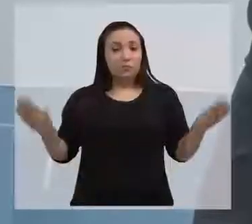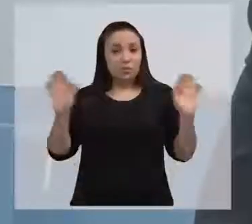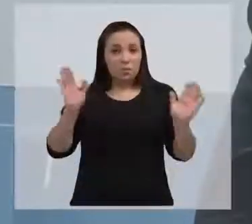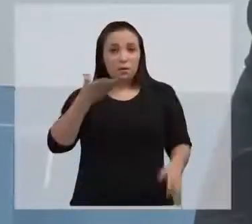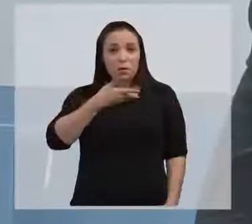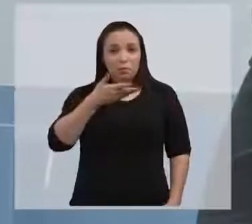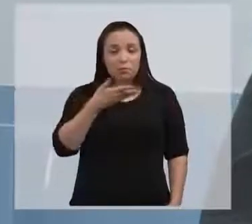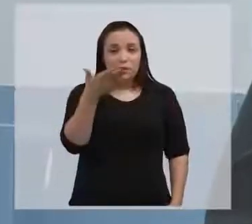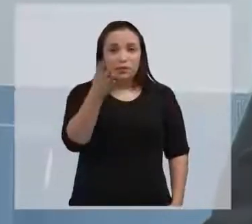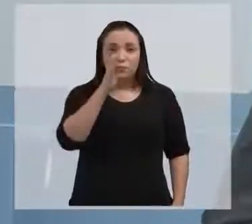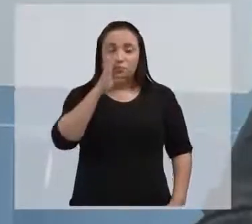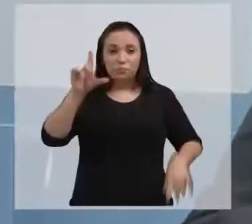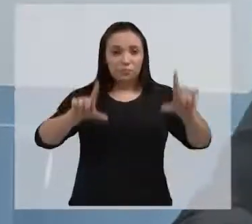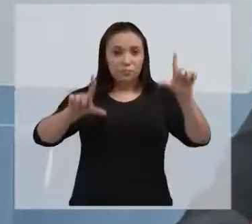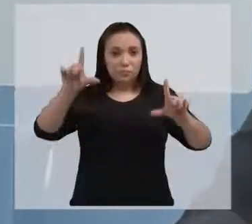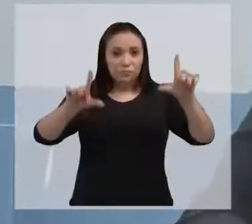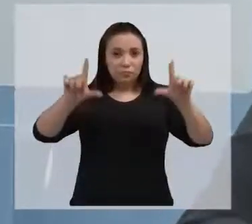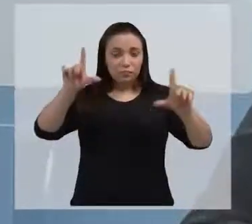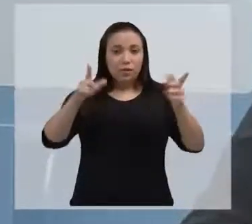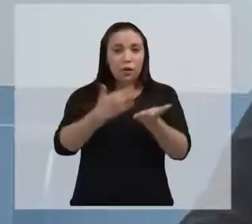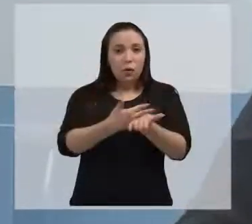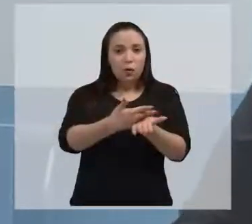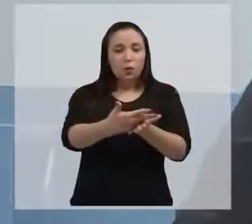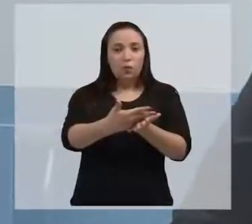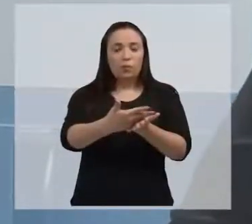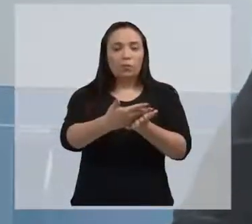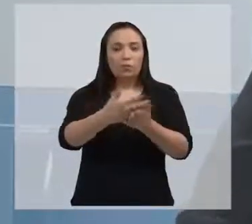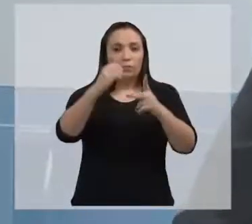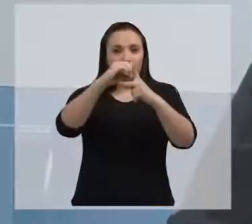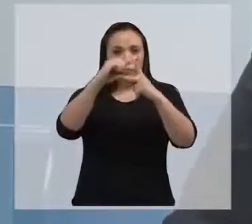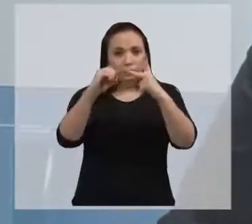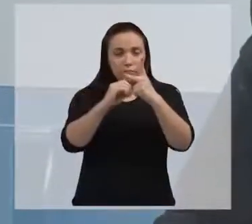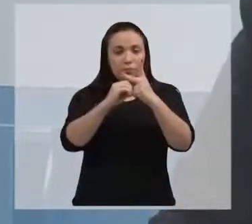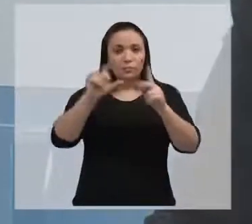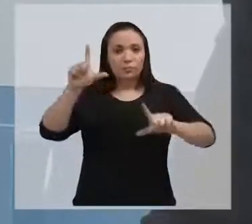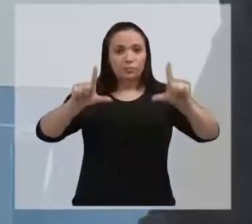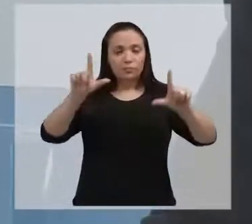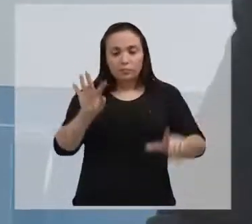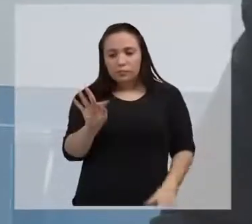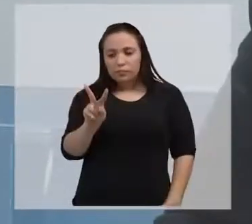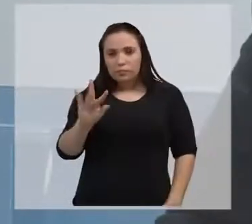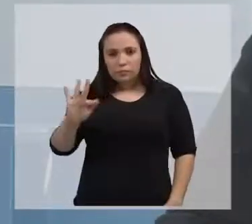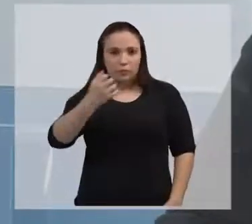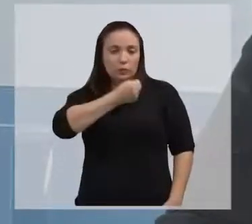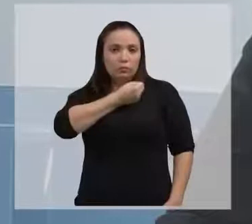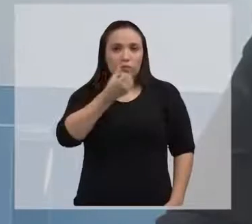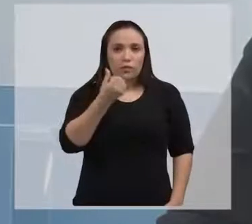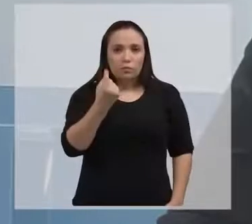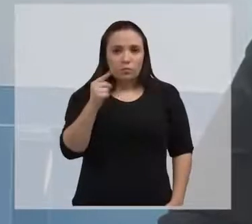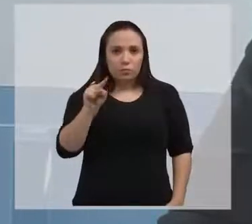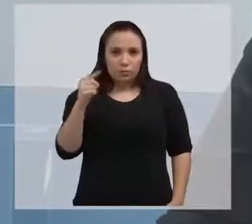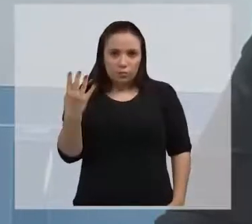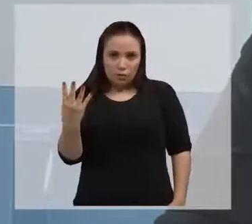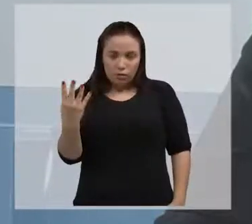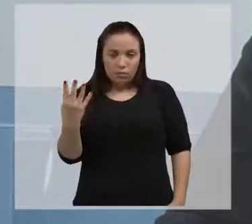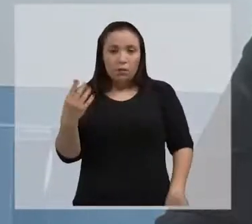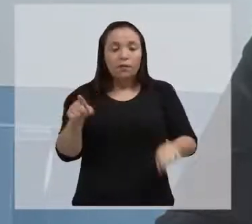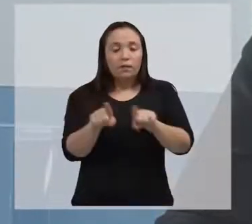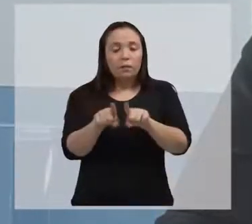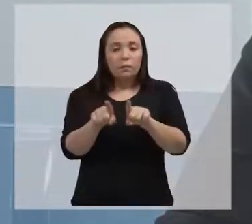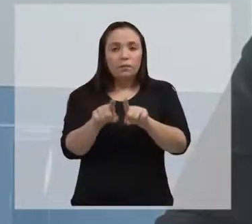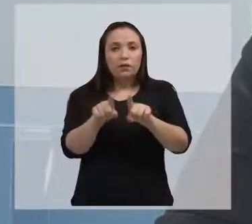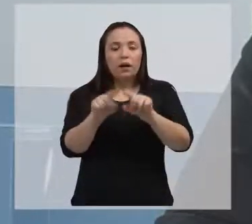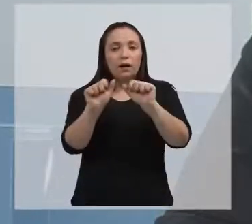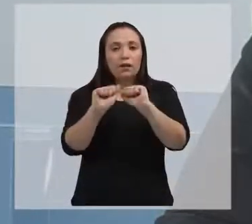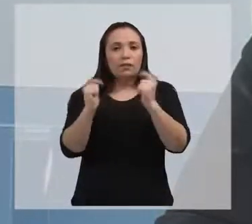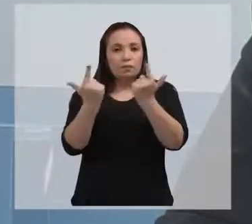Olá, amigo assinante, telespectador, estamos iniciando mais um programa pela ordem na sua TV Fortaleza, canal 61.4 e na